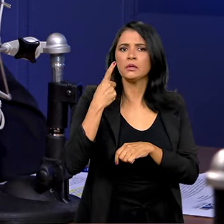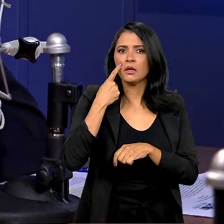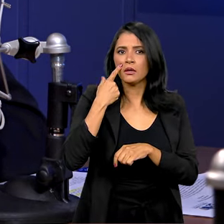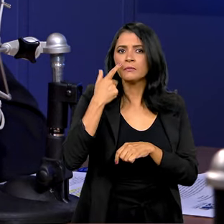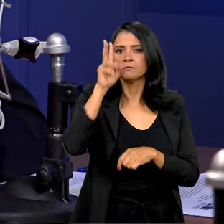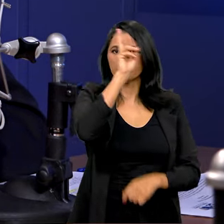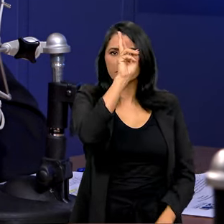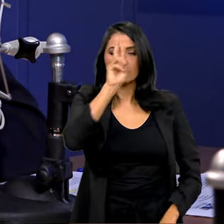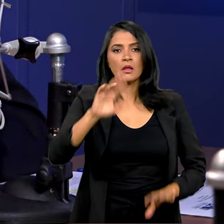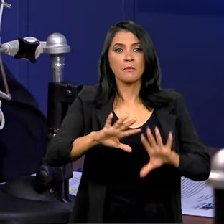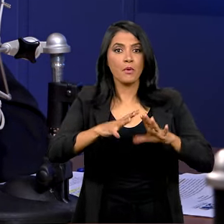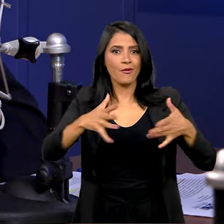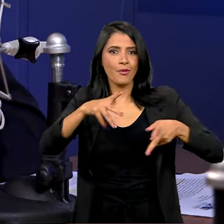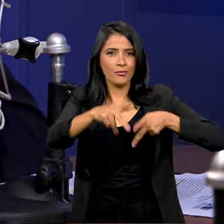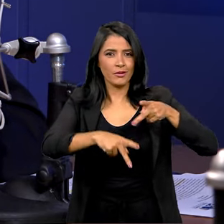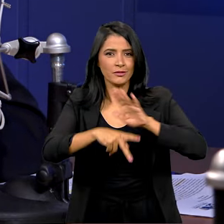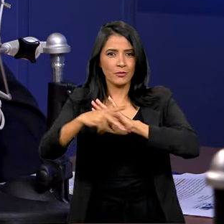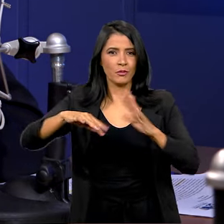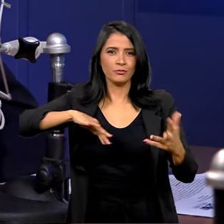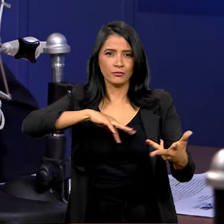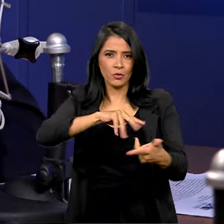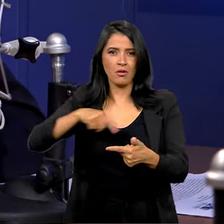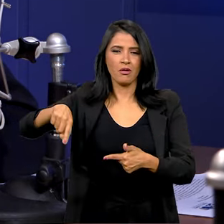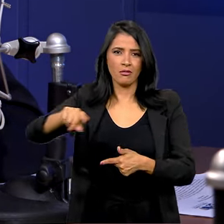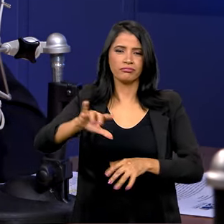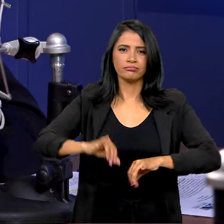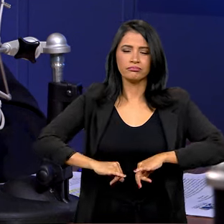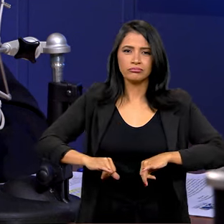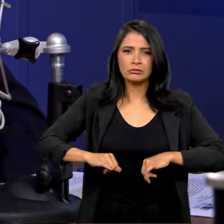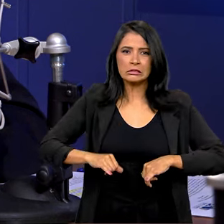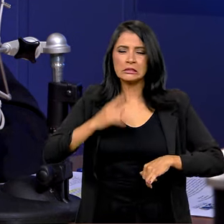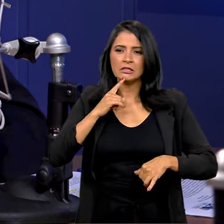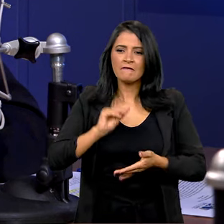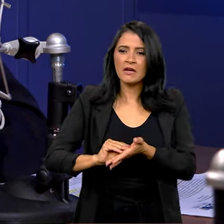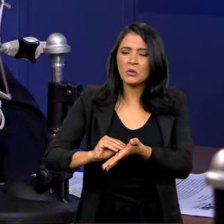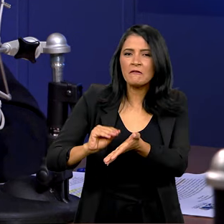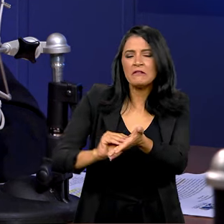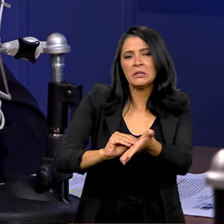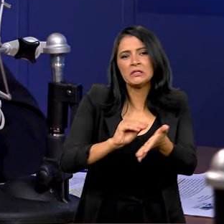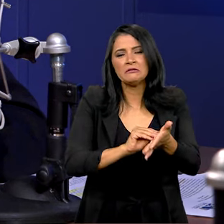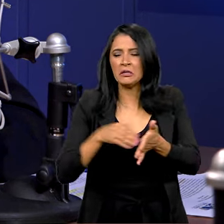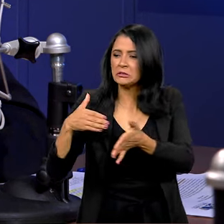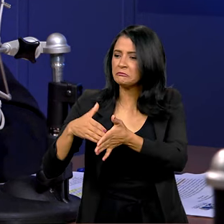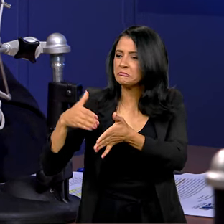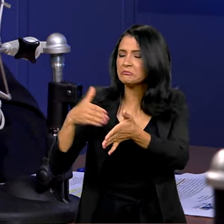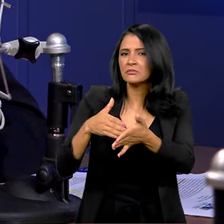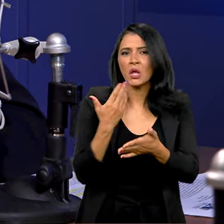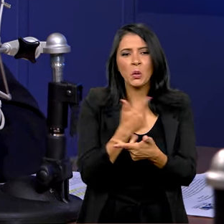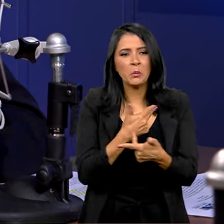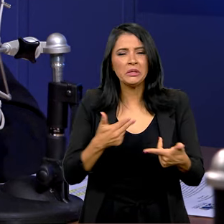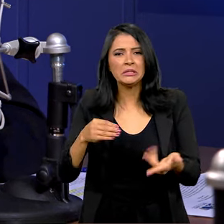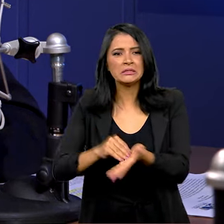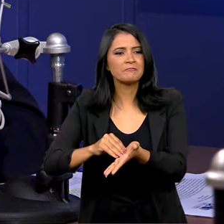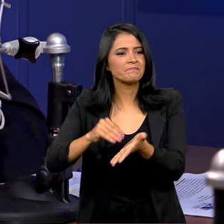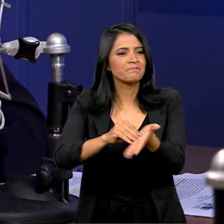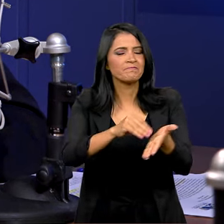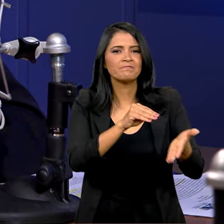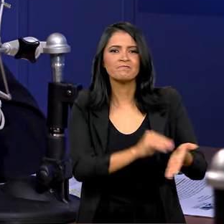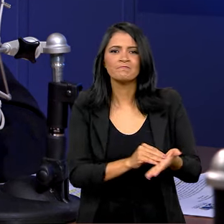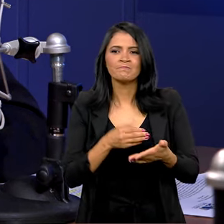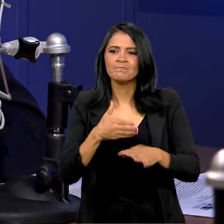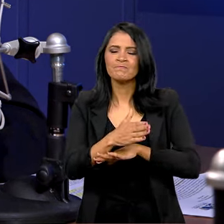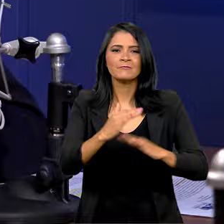grande da população mundial hoje sofre privações não tem acesso aos alimentos não tem acesso a